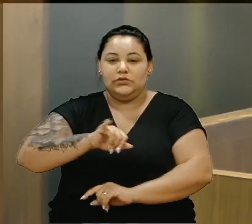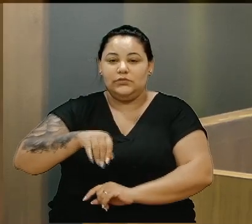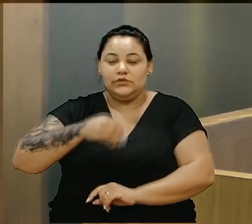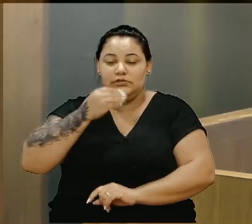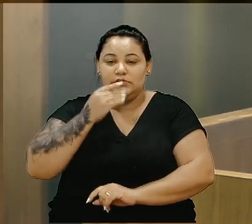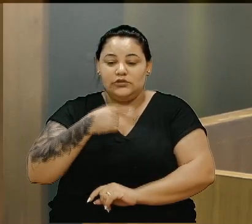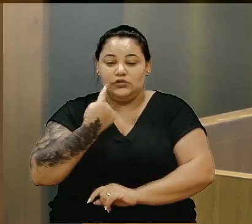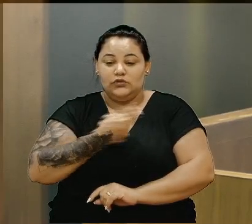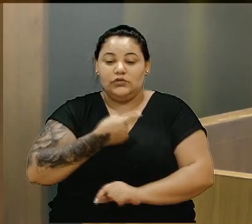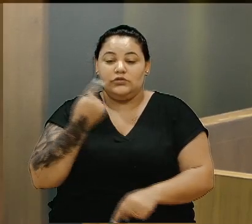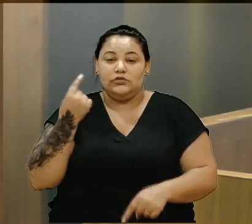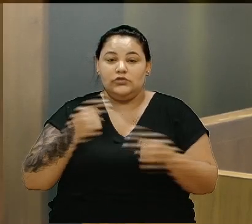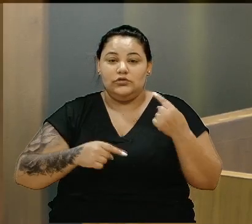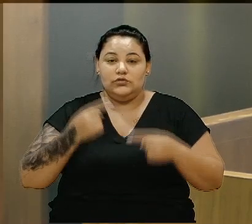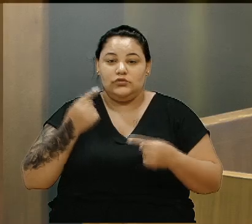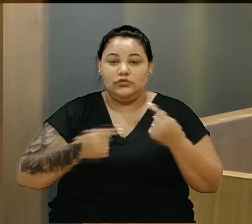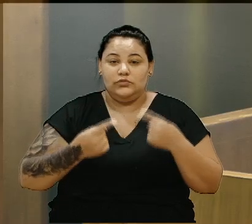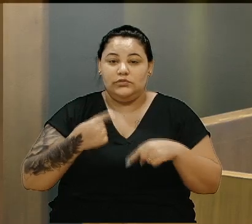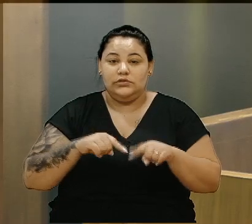que